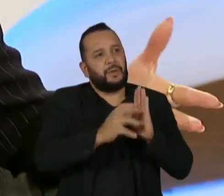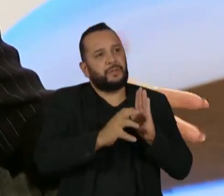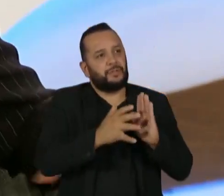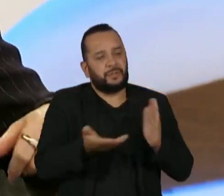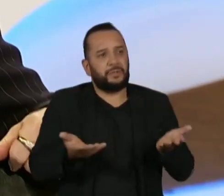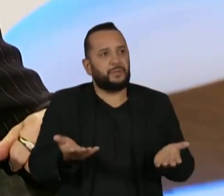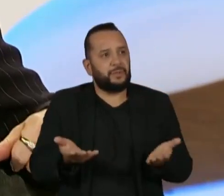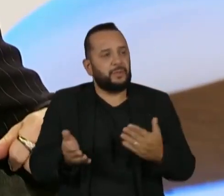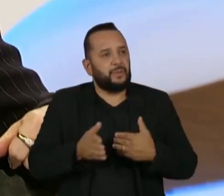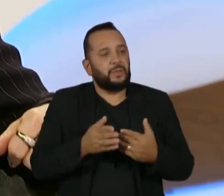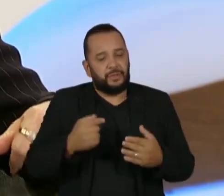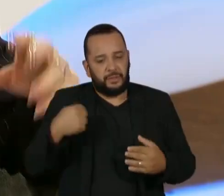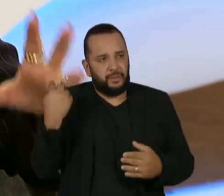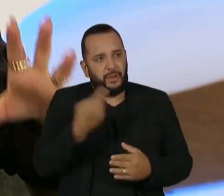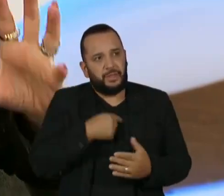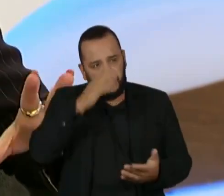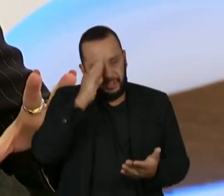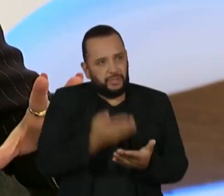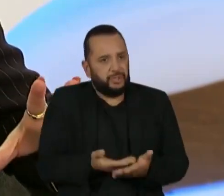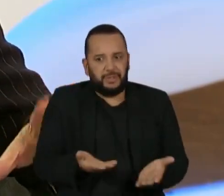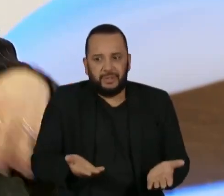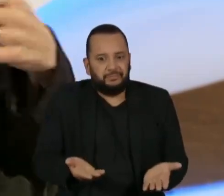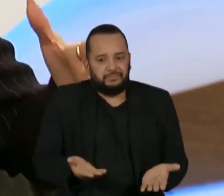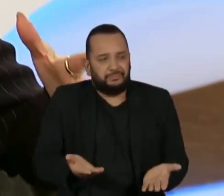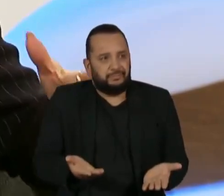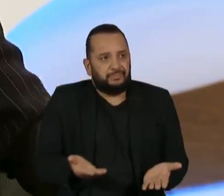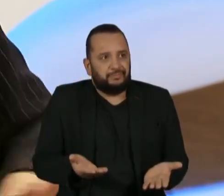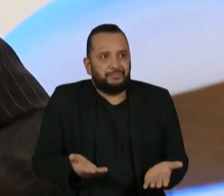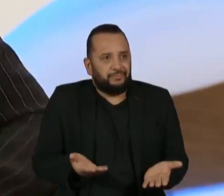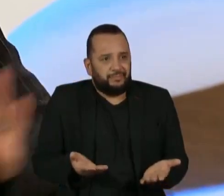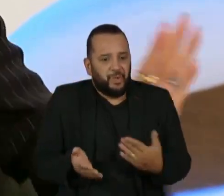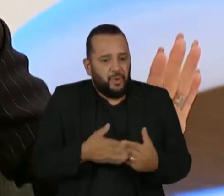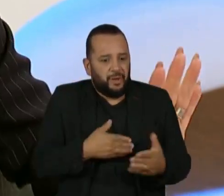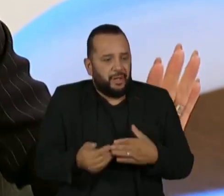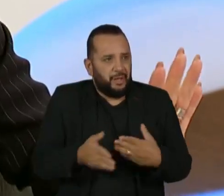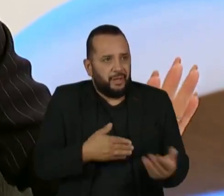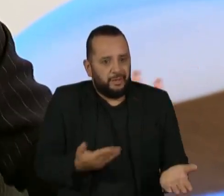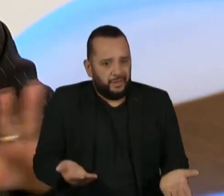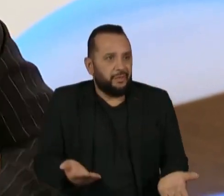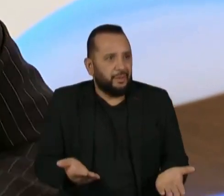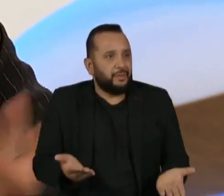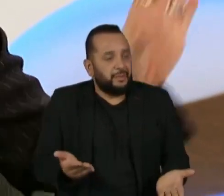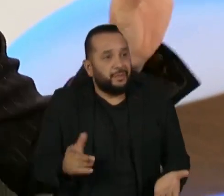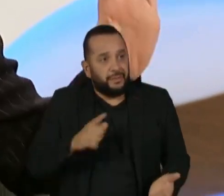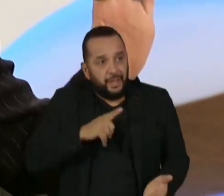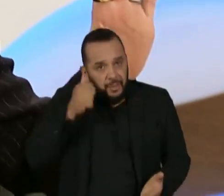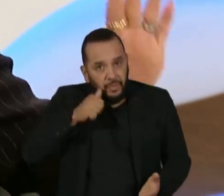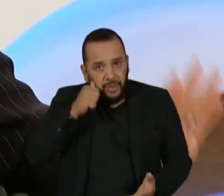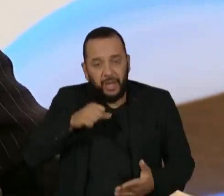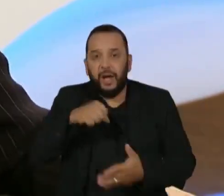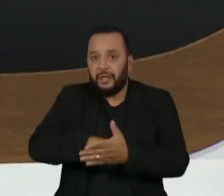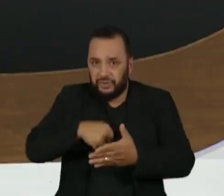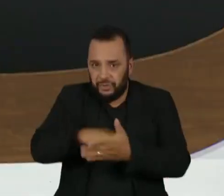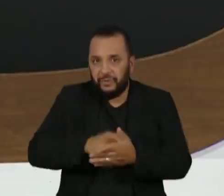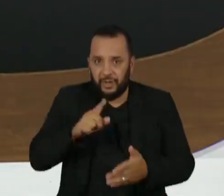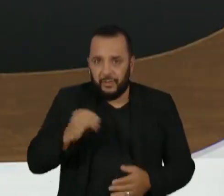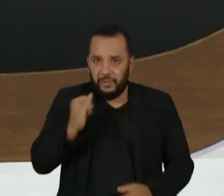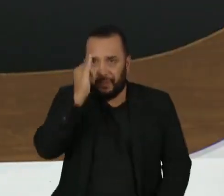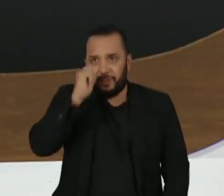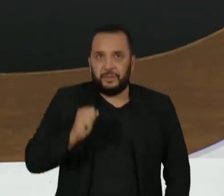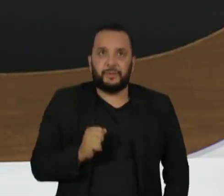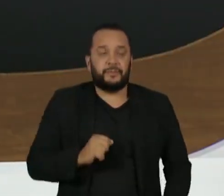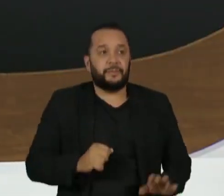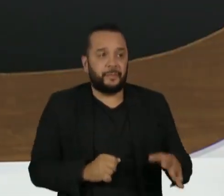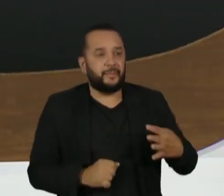a gente Acredite ter uma mulher ativa seja onde for para mim tá valendo mas esse negócio da